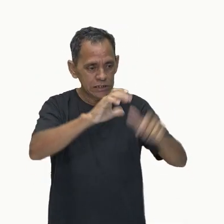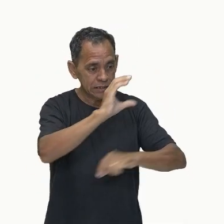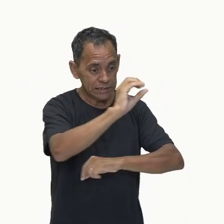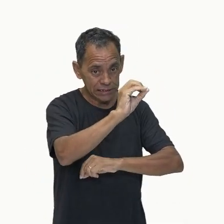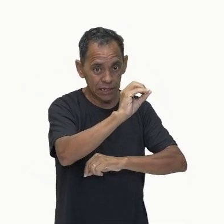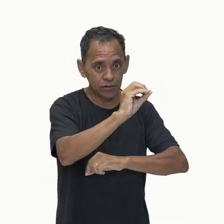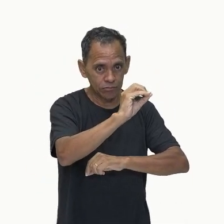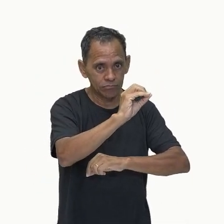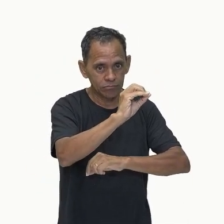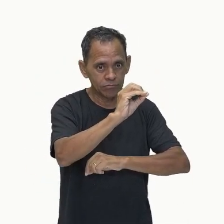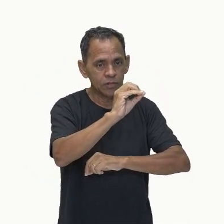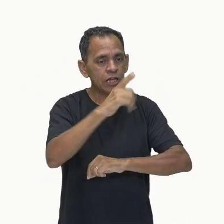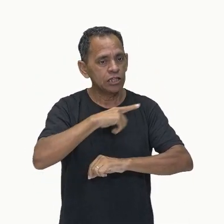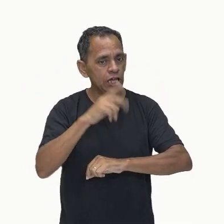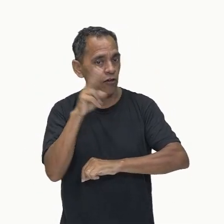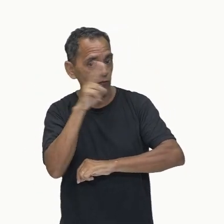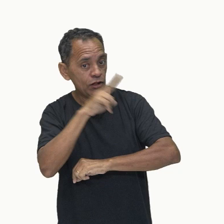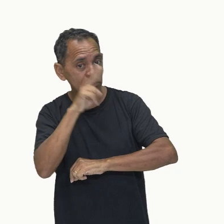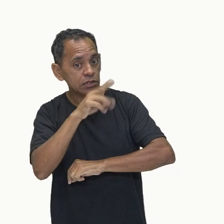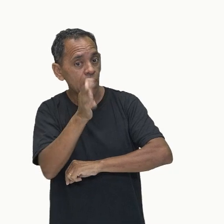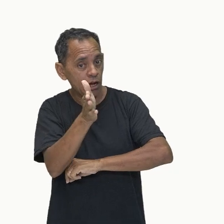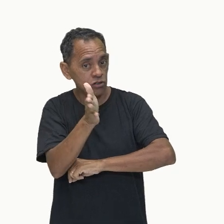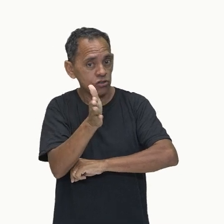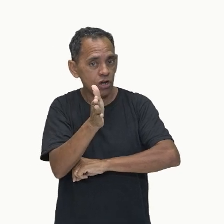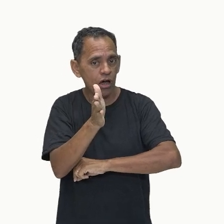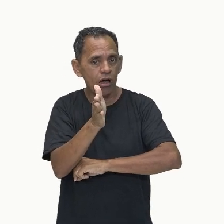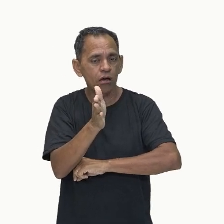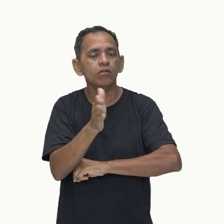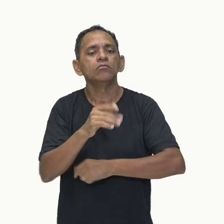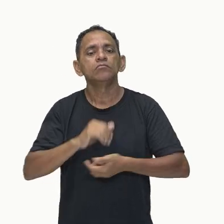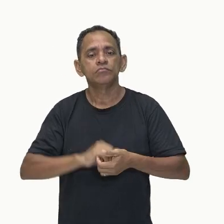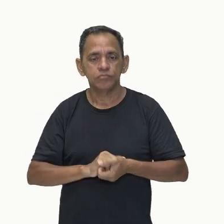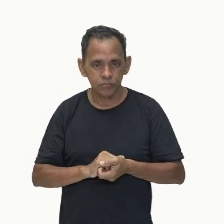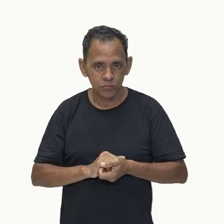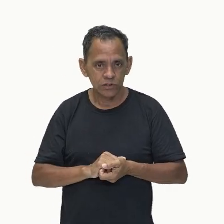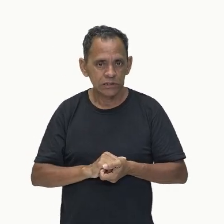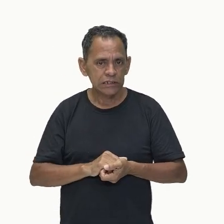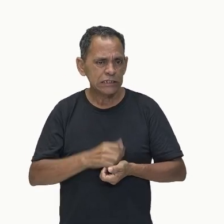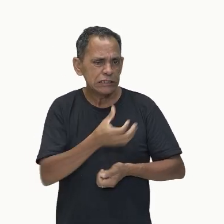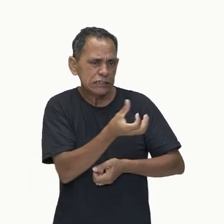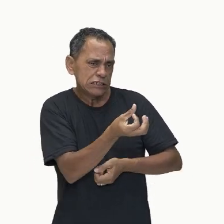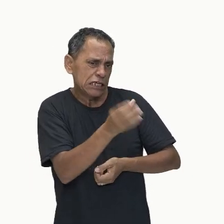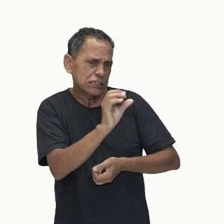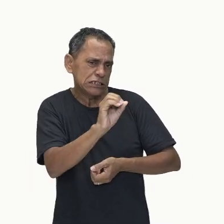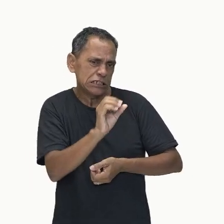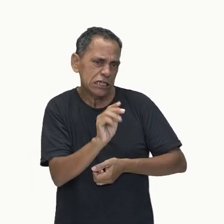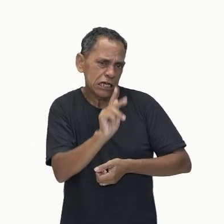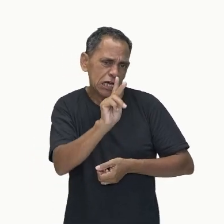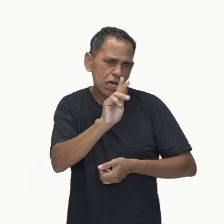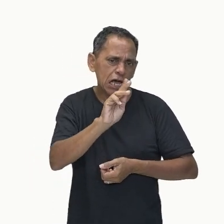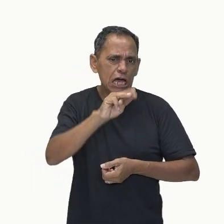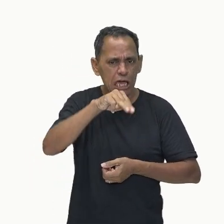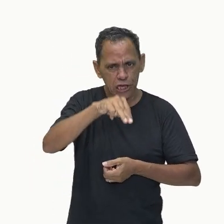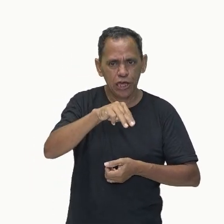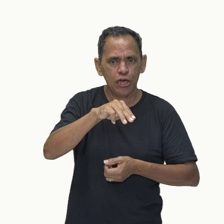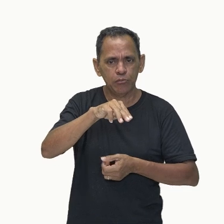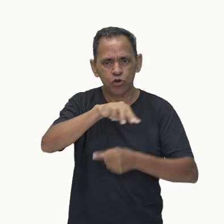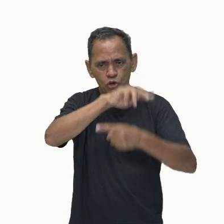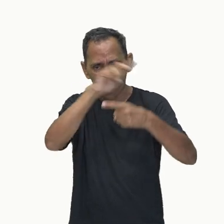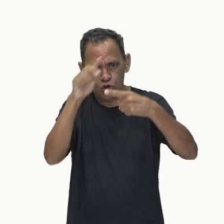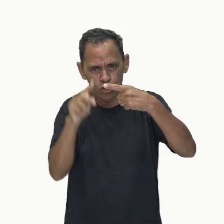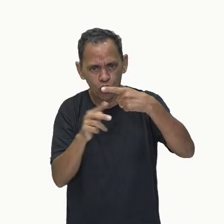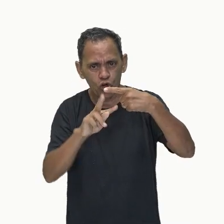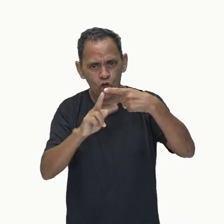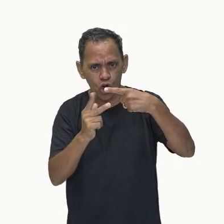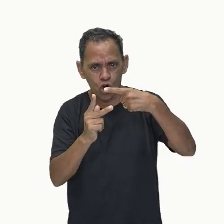sei a velocidade dele, professor, ele está aí andando a 60 km por hora. Qualquer